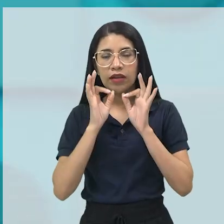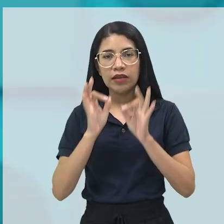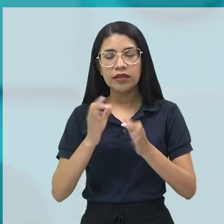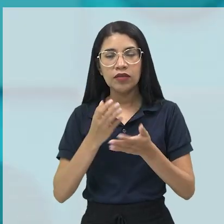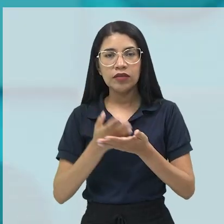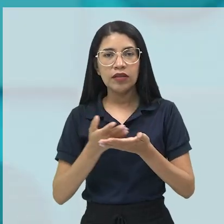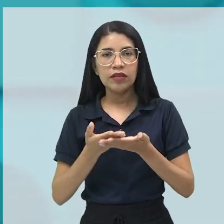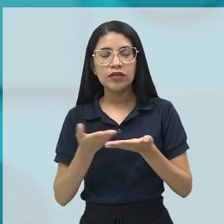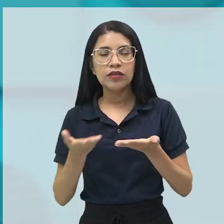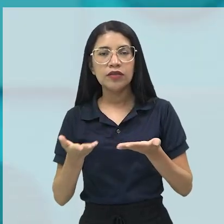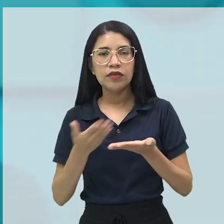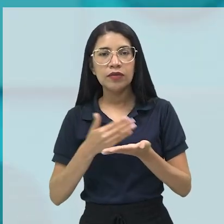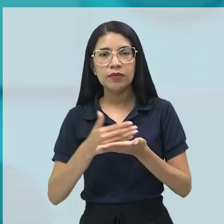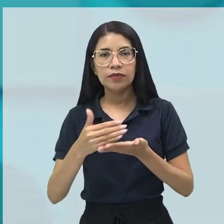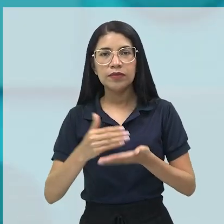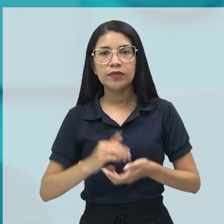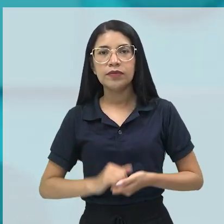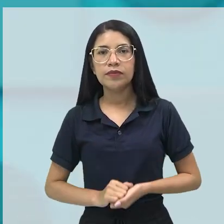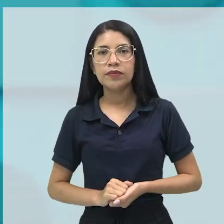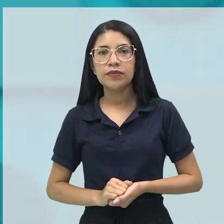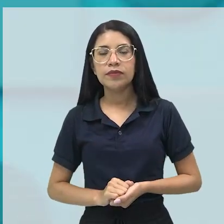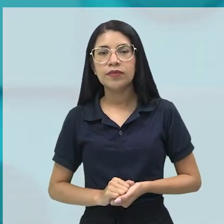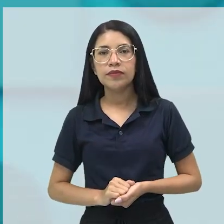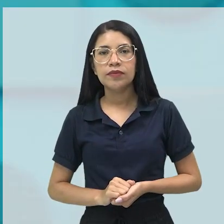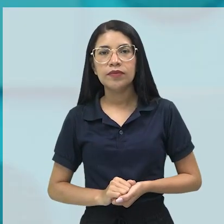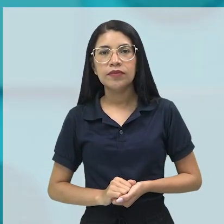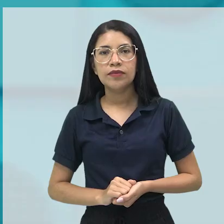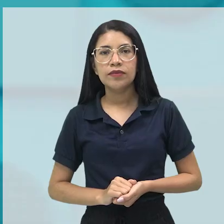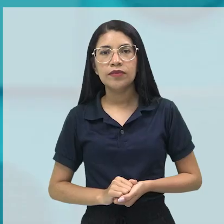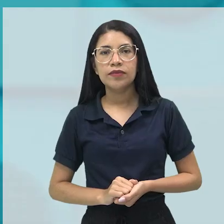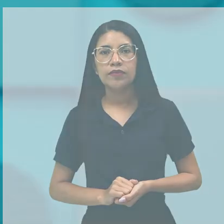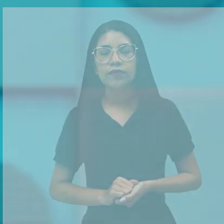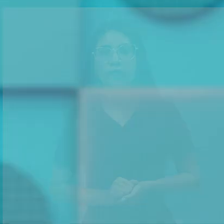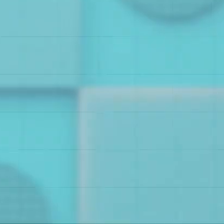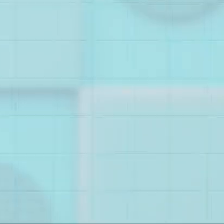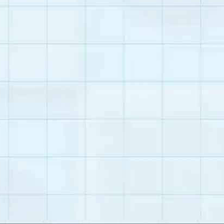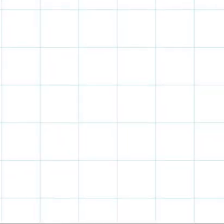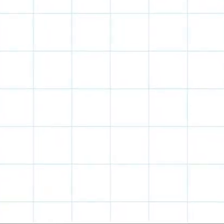bastante atenção e vamos à nossa aula. Let's go!